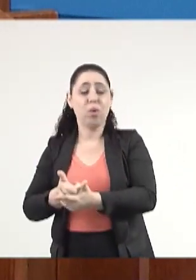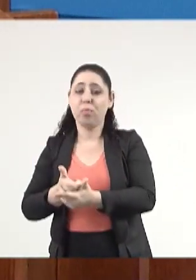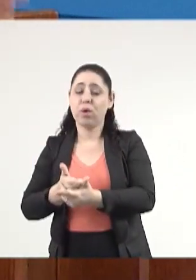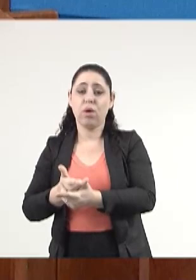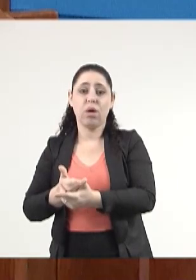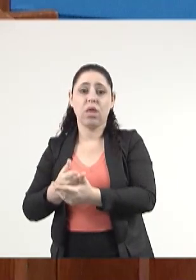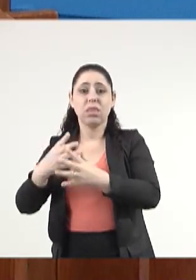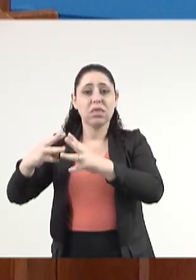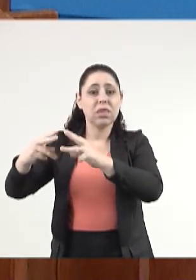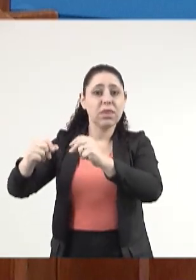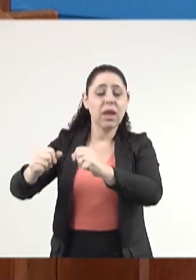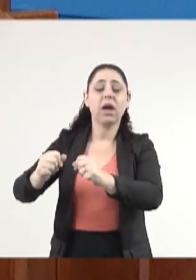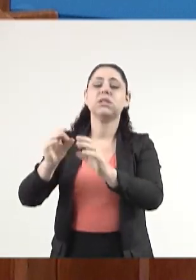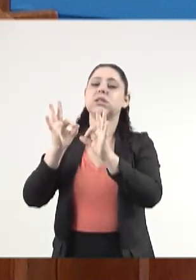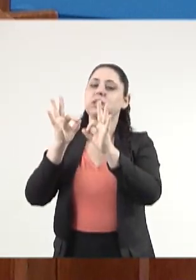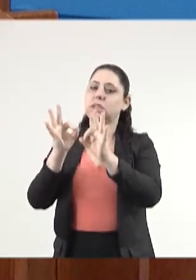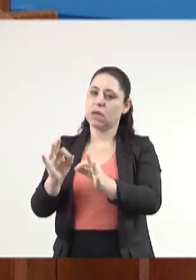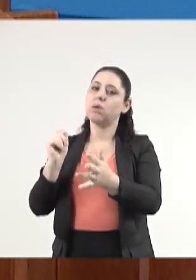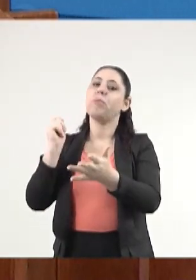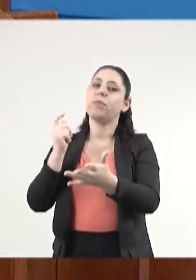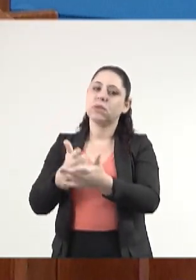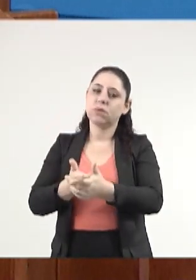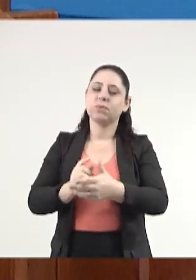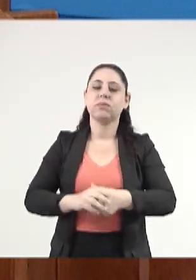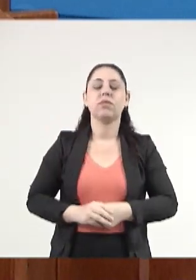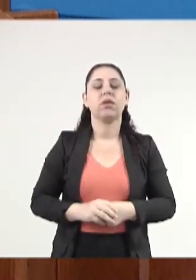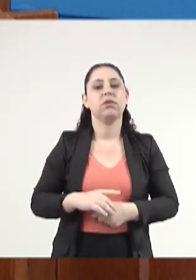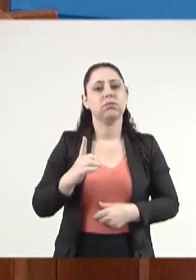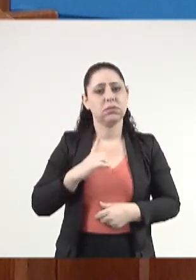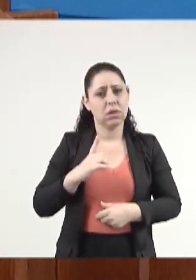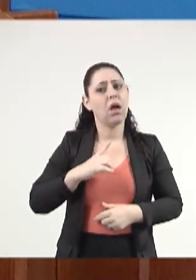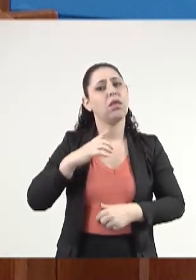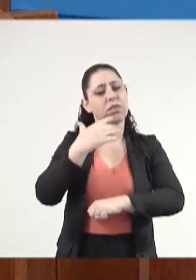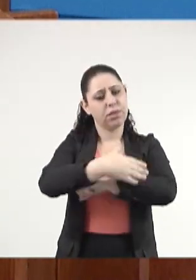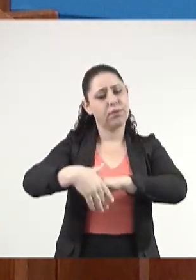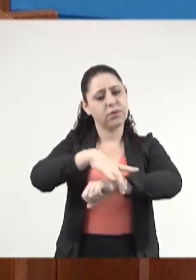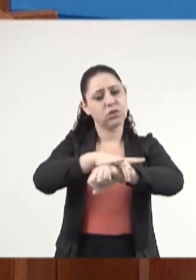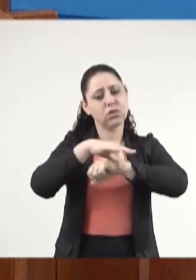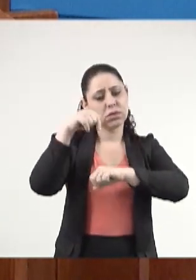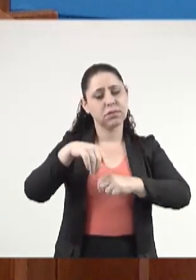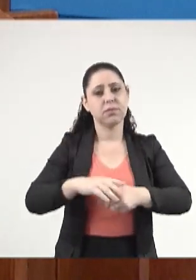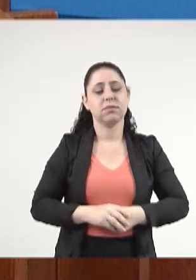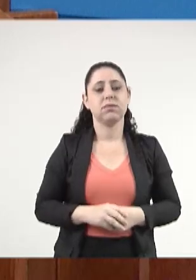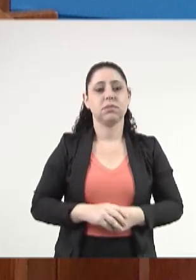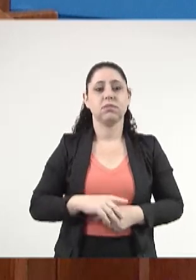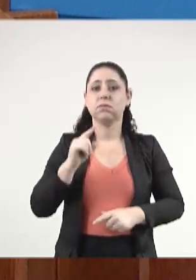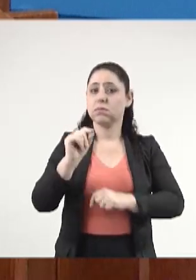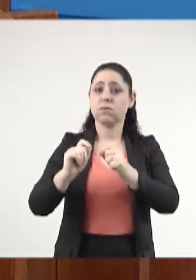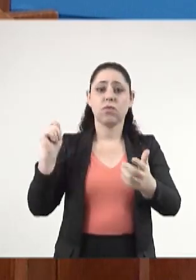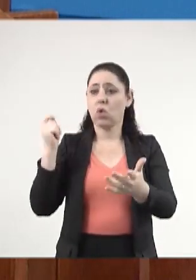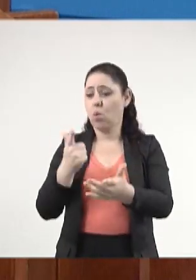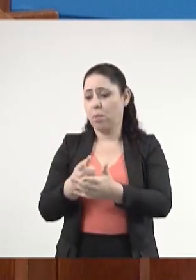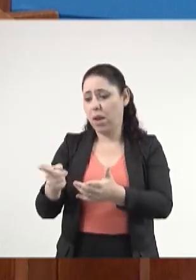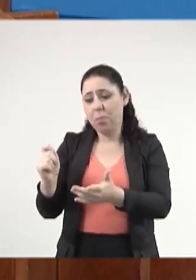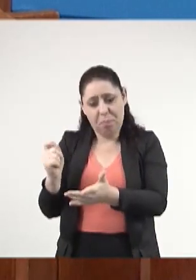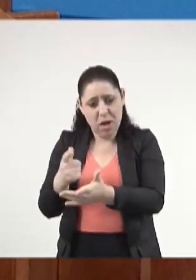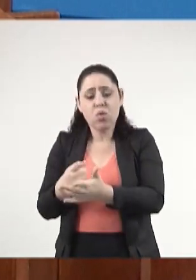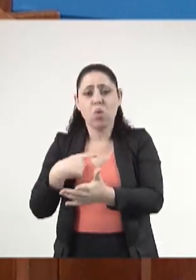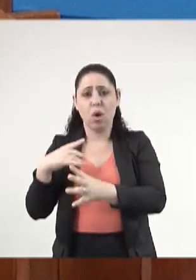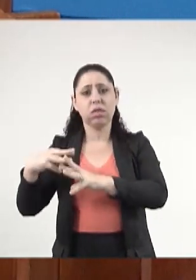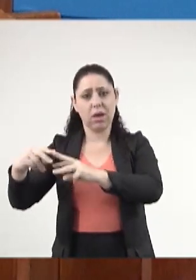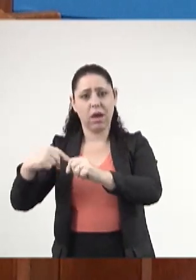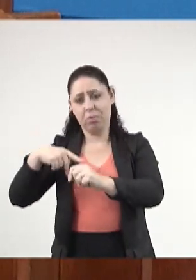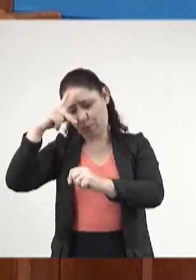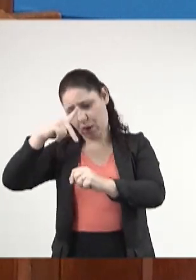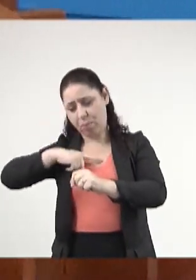essas terras de boa fé. É sempre o que eu tenho defendido aqui. Quem comprou as suas terras de boa